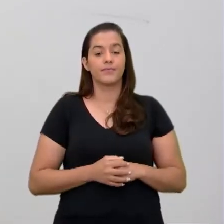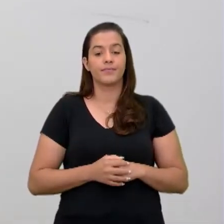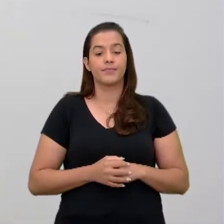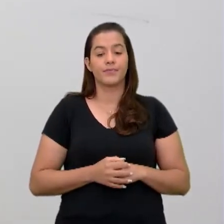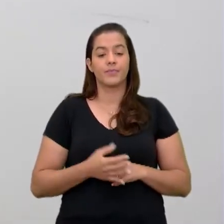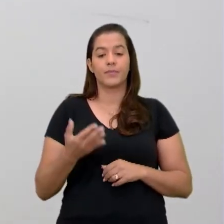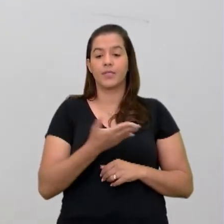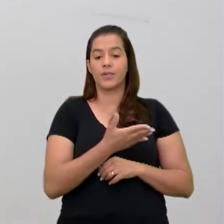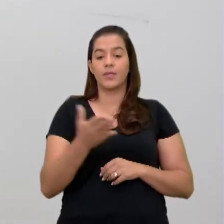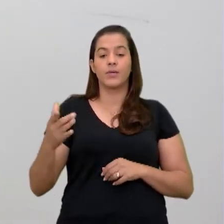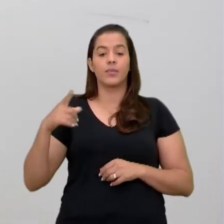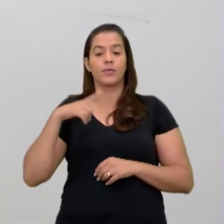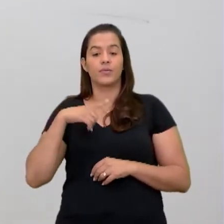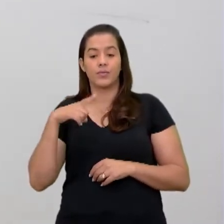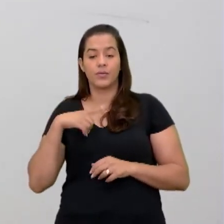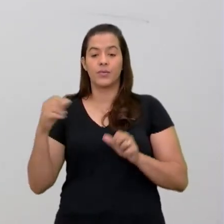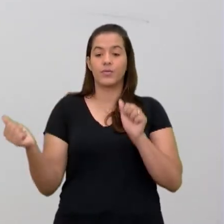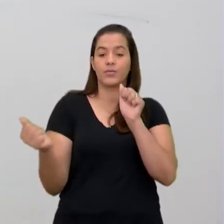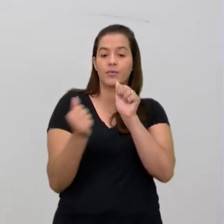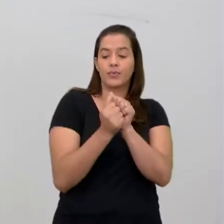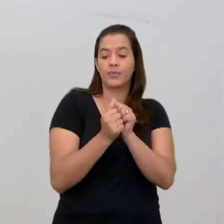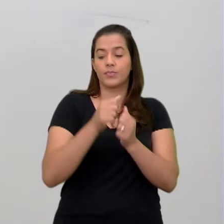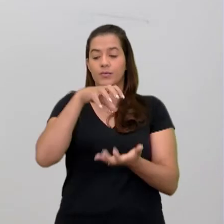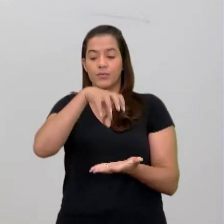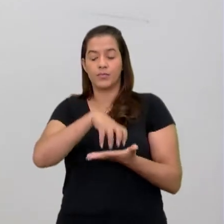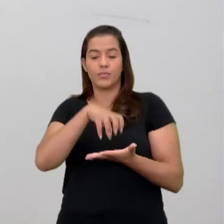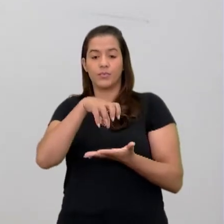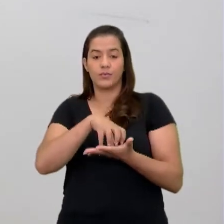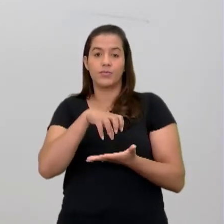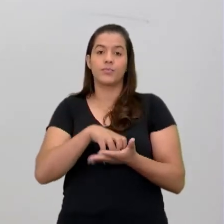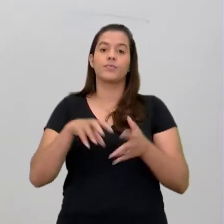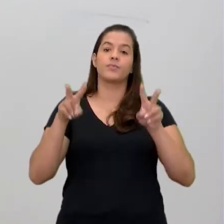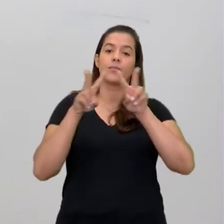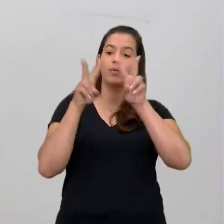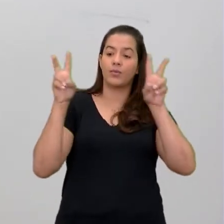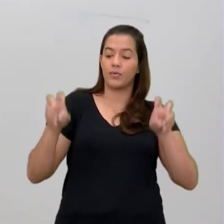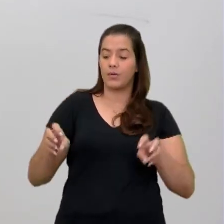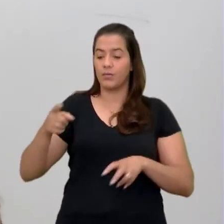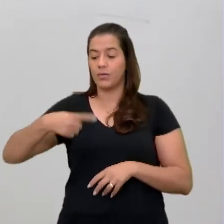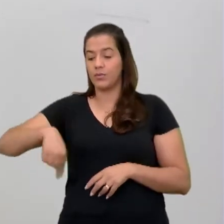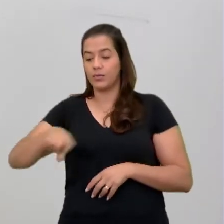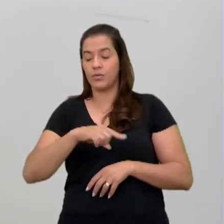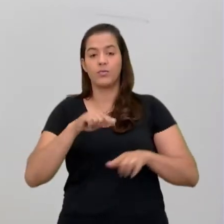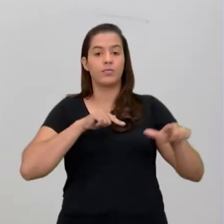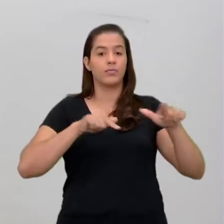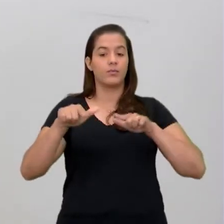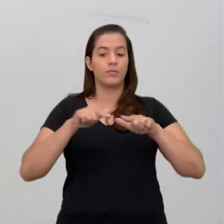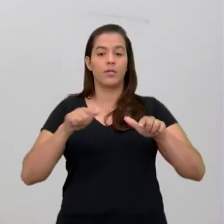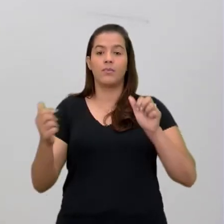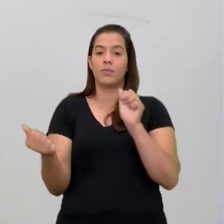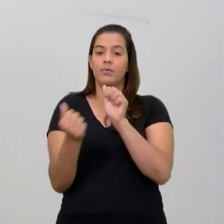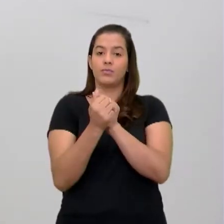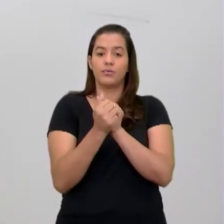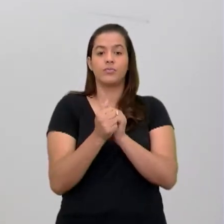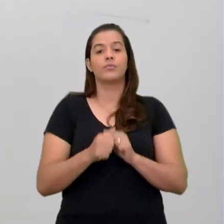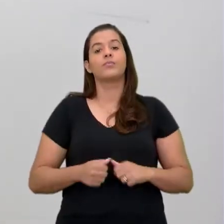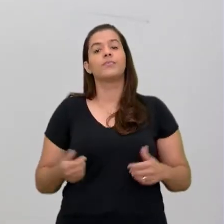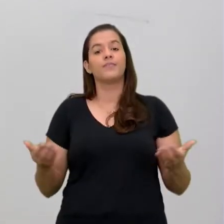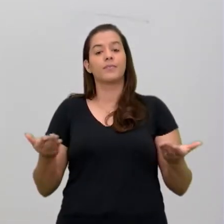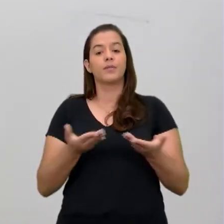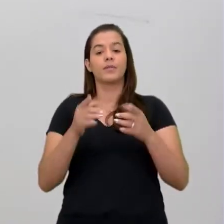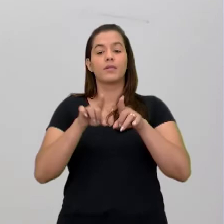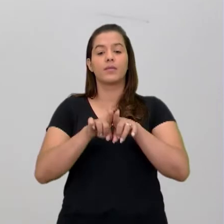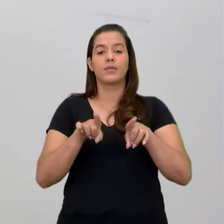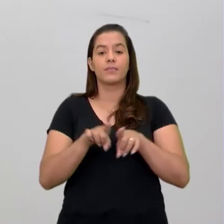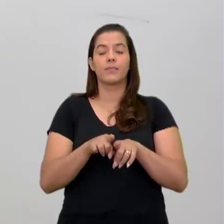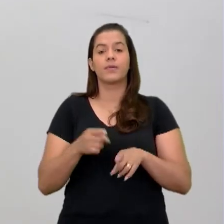eu estou ali no ponto central do tema que a gente está trabalhando e, ao mesmo tempo, essas